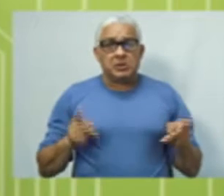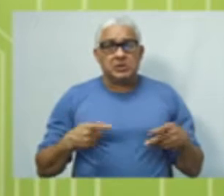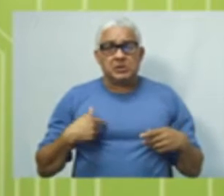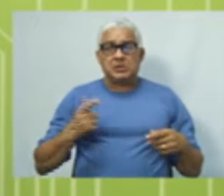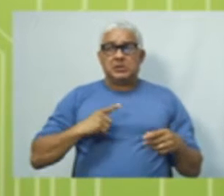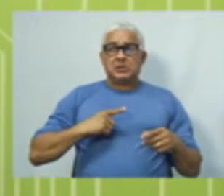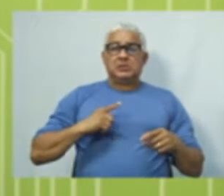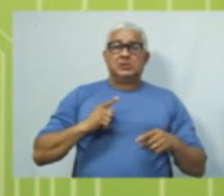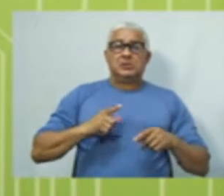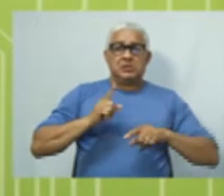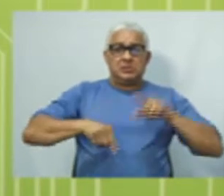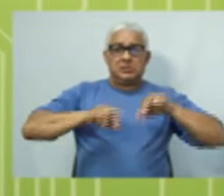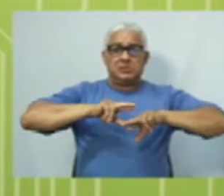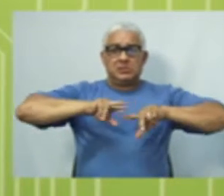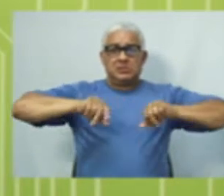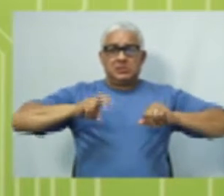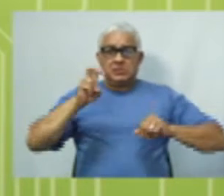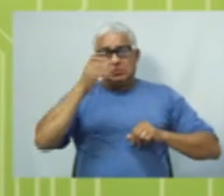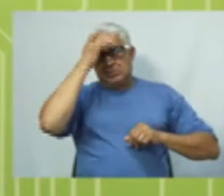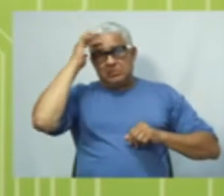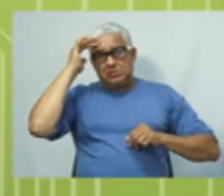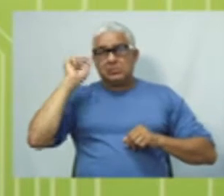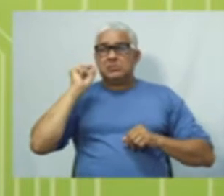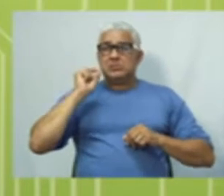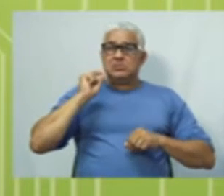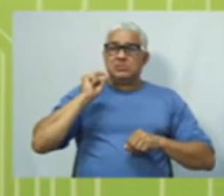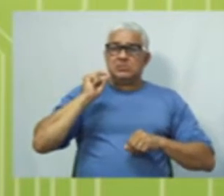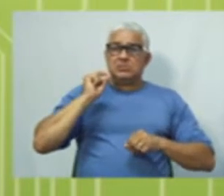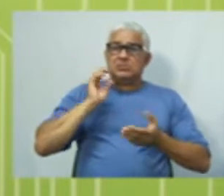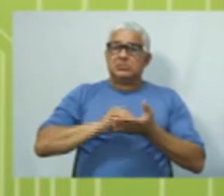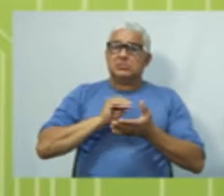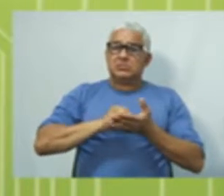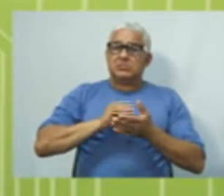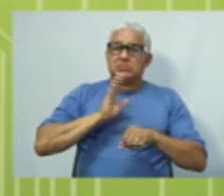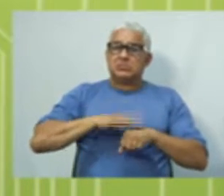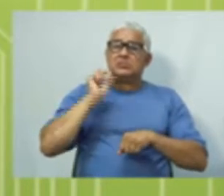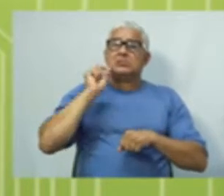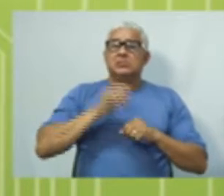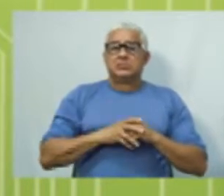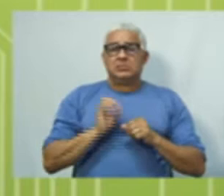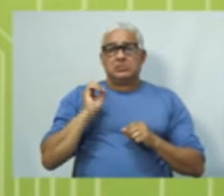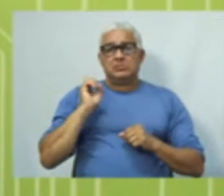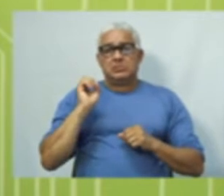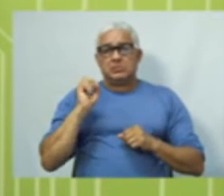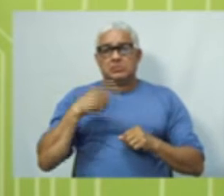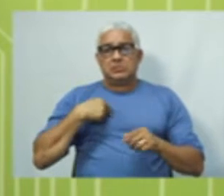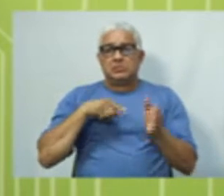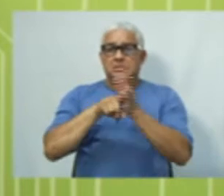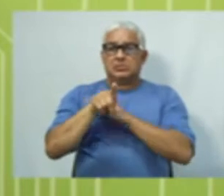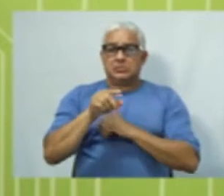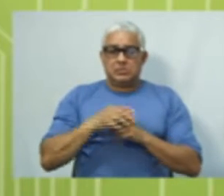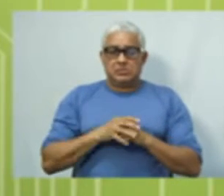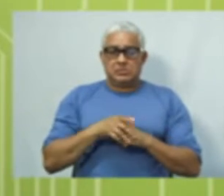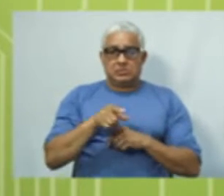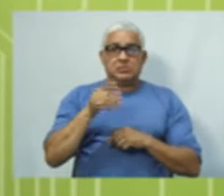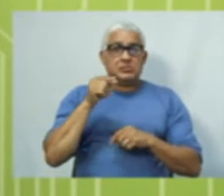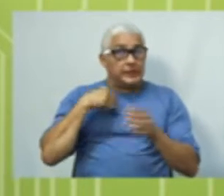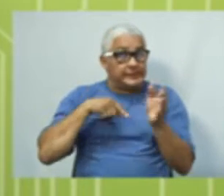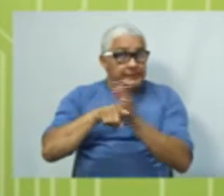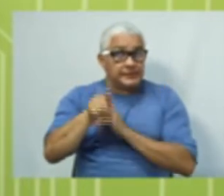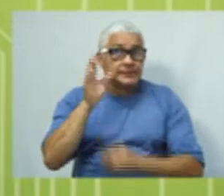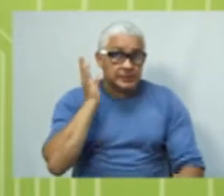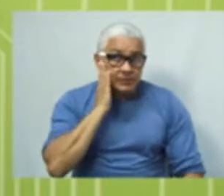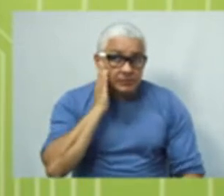todos os ingredientes, o bolo é para 5 pessoas e que mais? Ok. E eu perguntei para vocês se vocês sabem fazer o